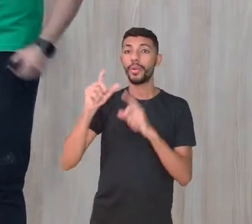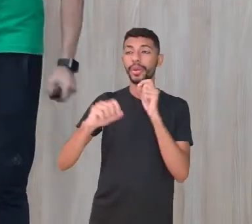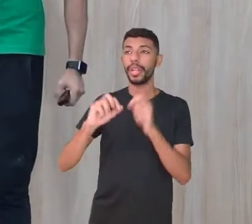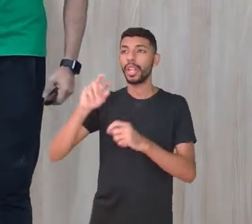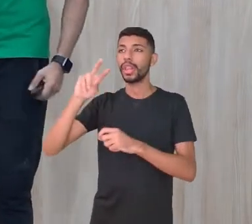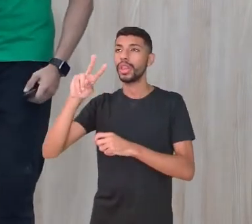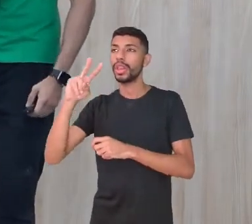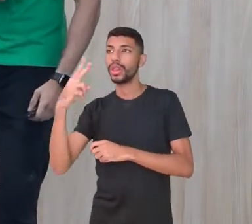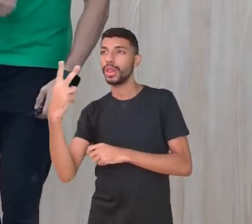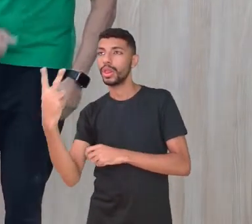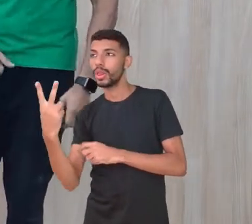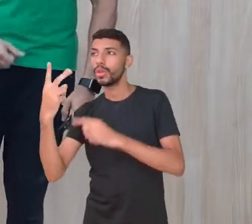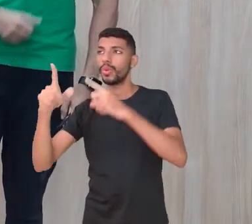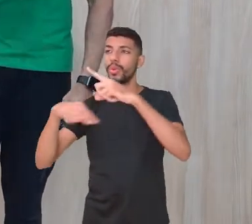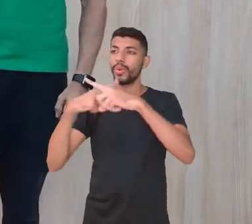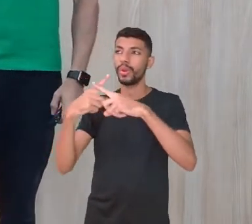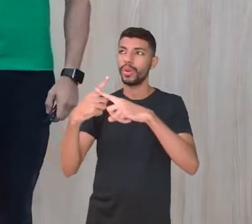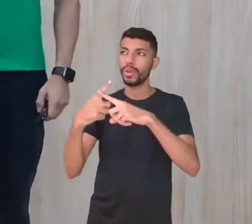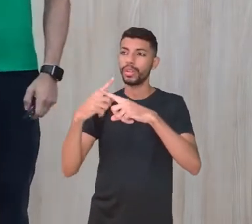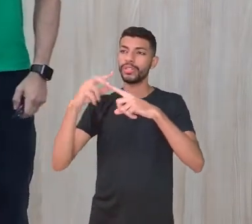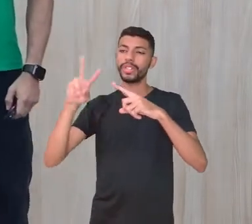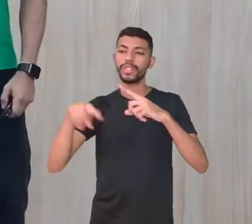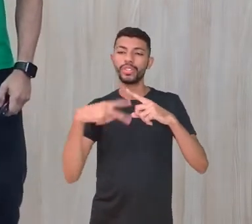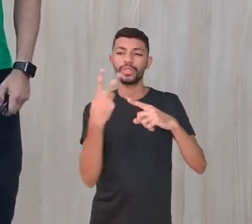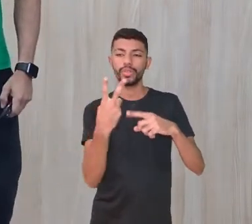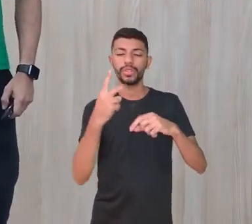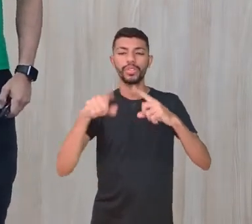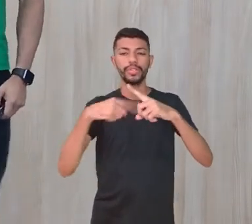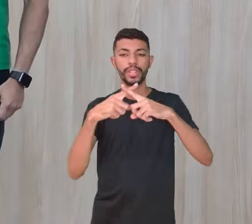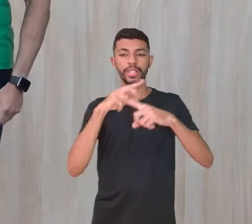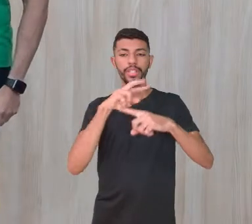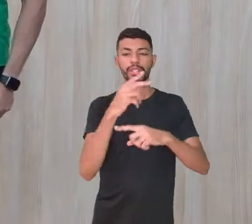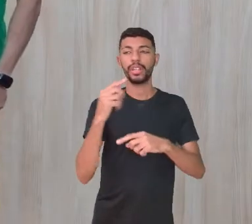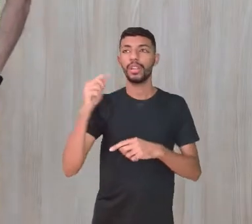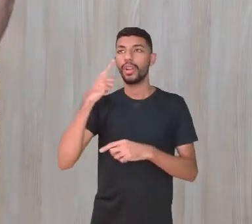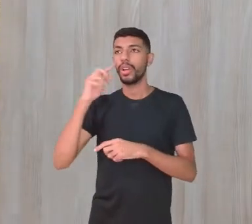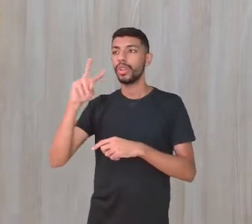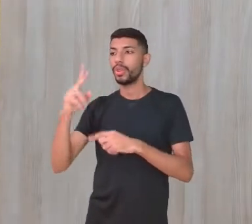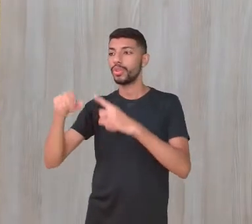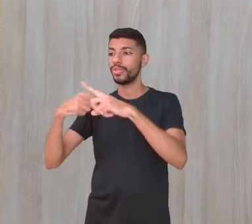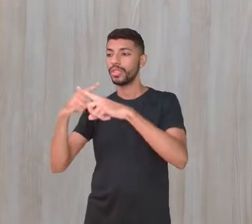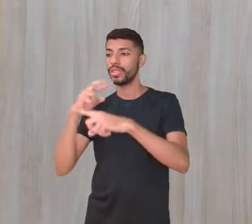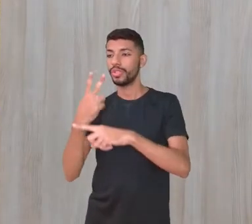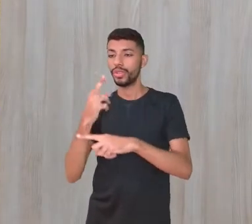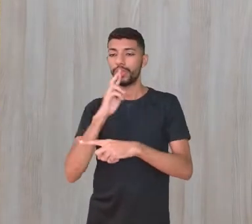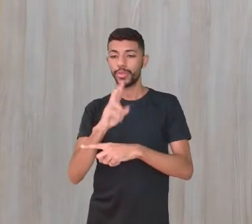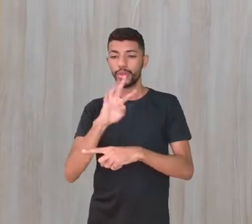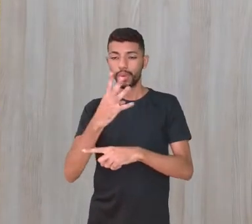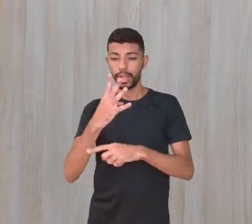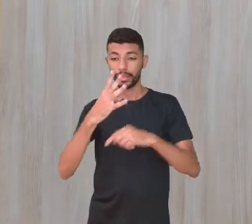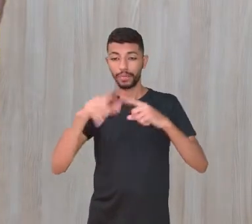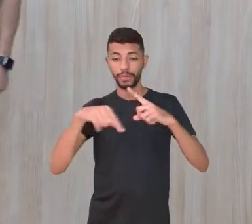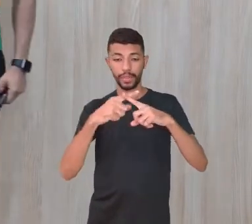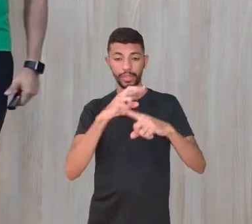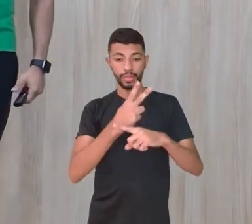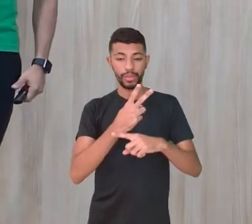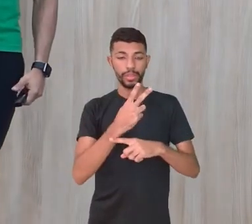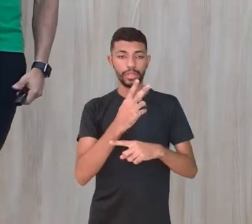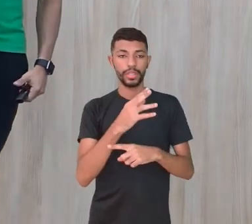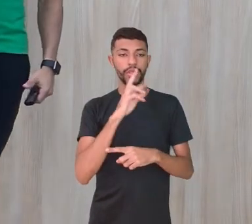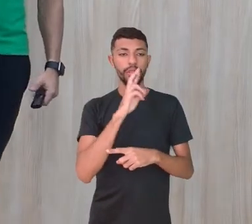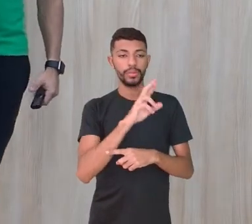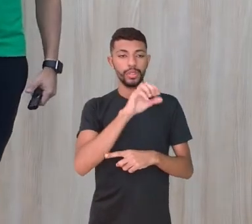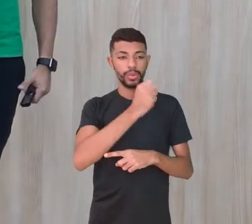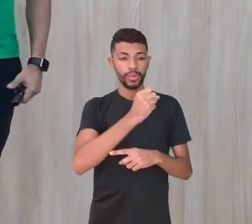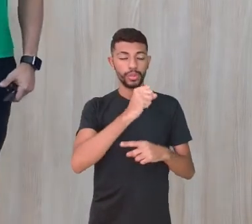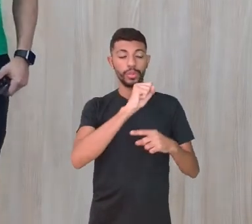vezes aí multiplicando, tá? Então, 2 vezes 2 é igual a 4, 4 vezes 2 é igual